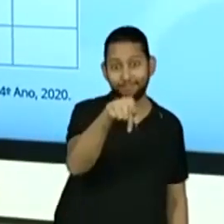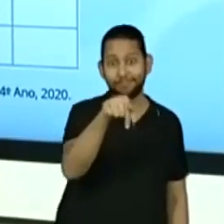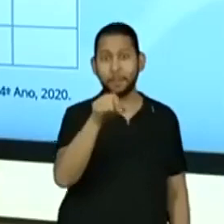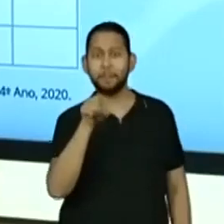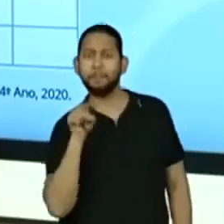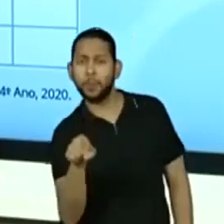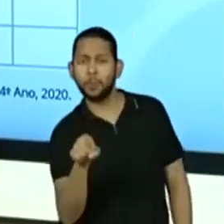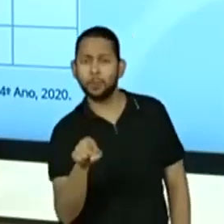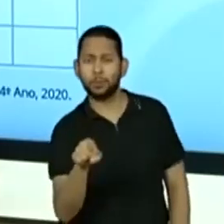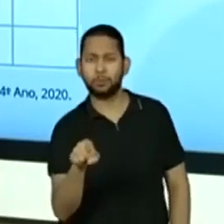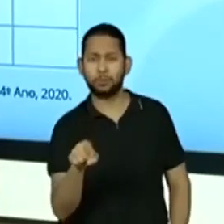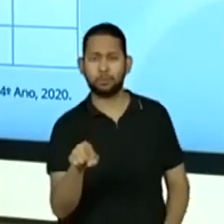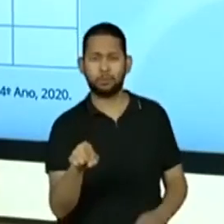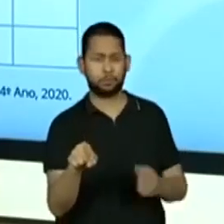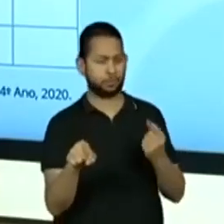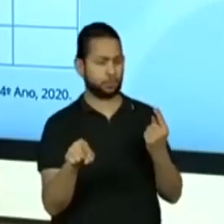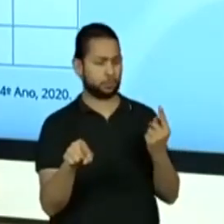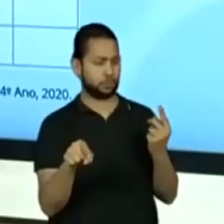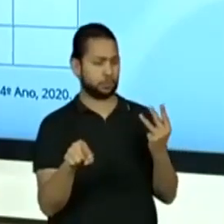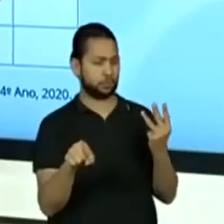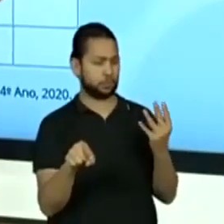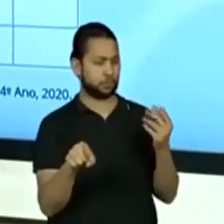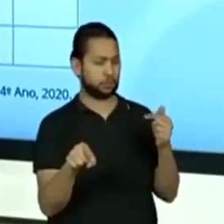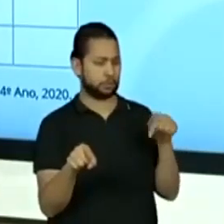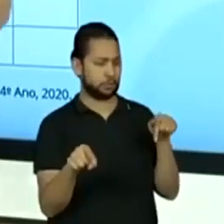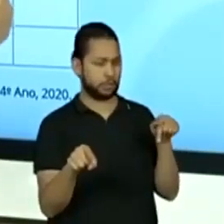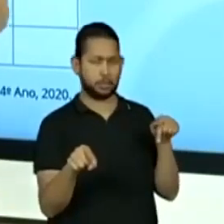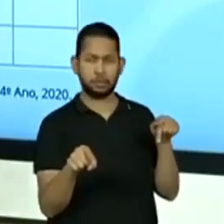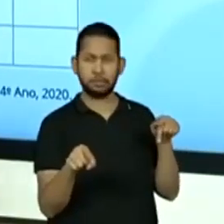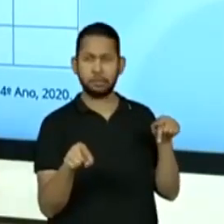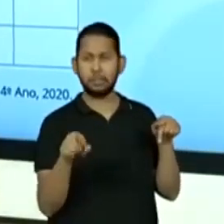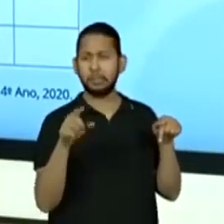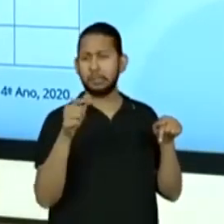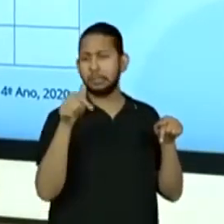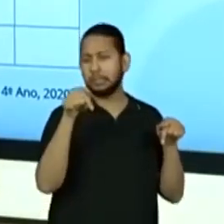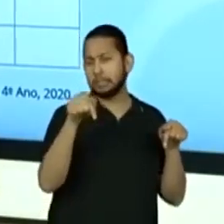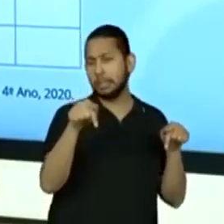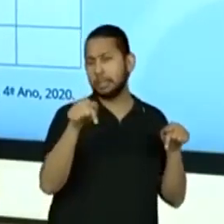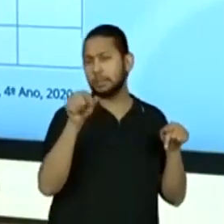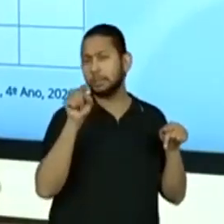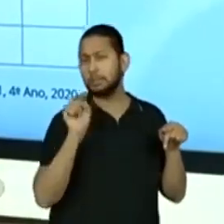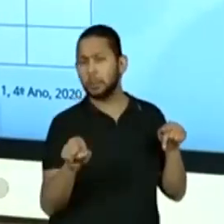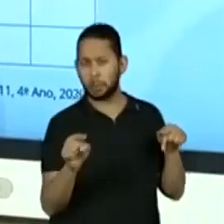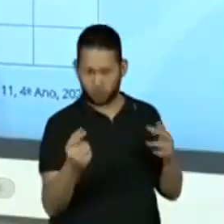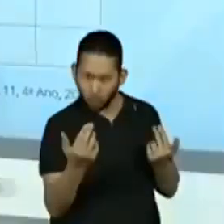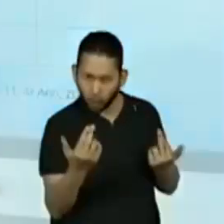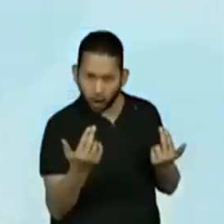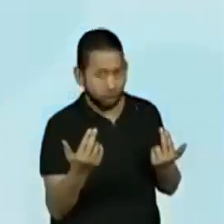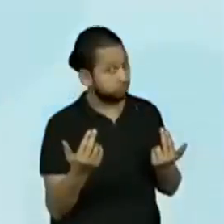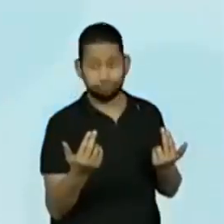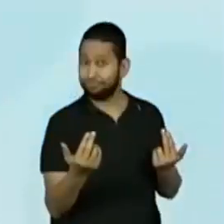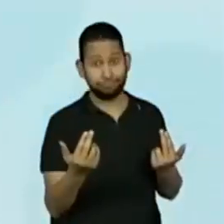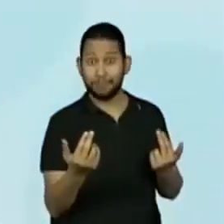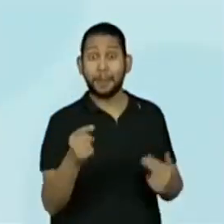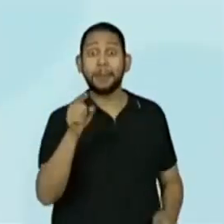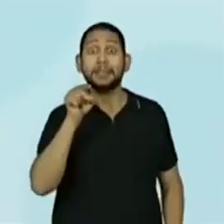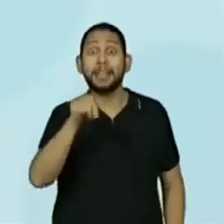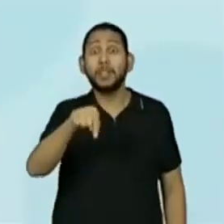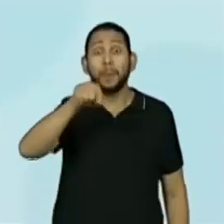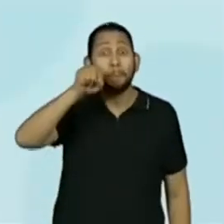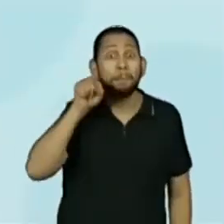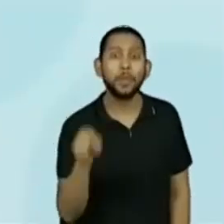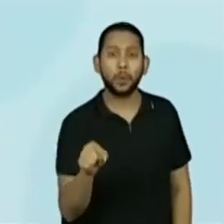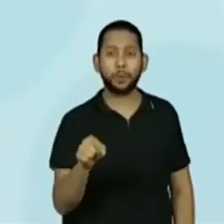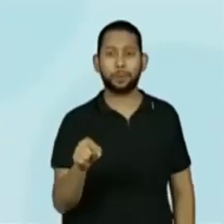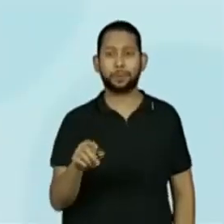7.000 e nesse caso 7.007. E se eu colocar este mesmo